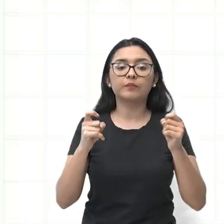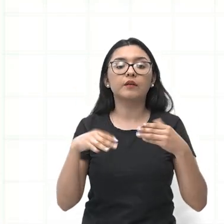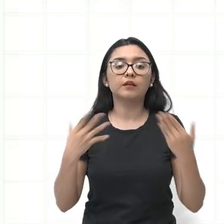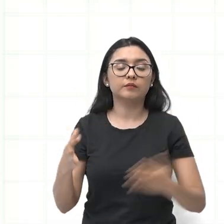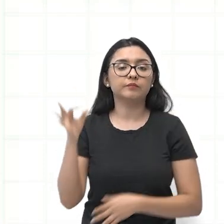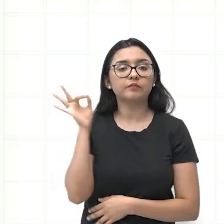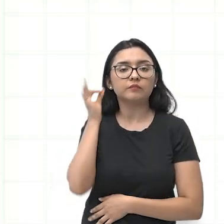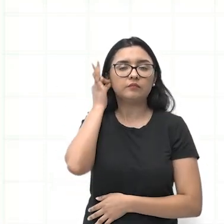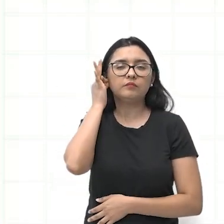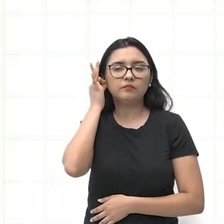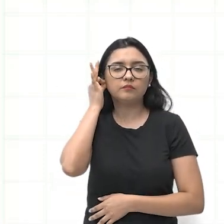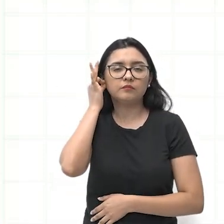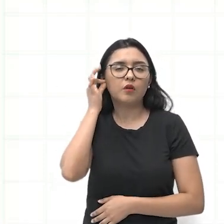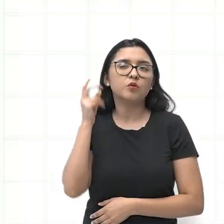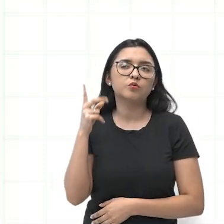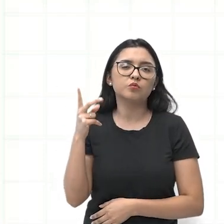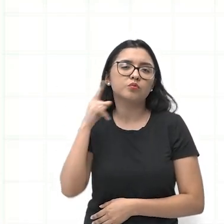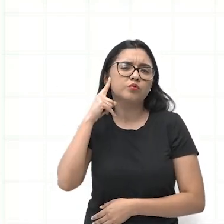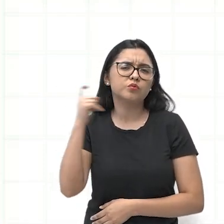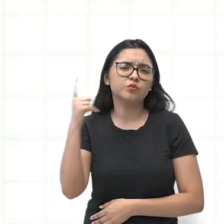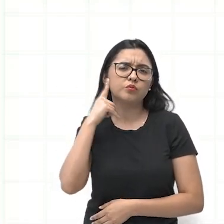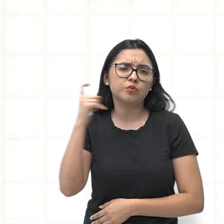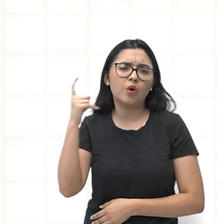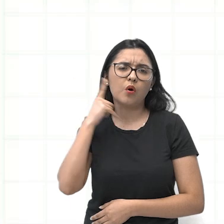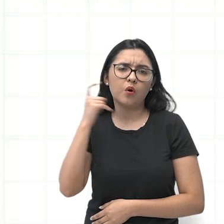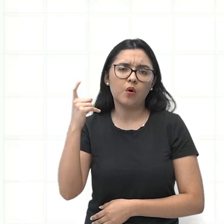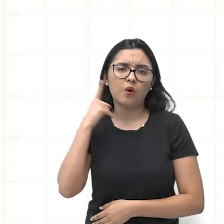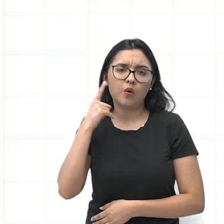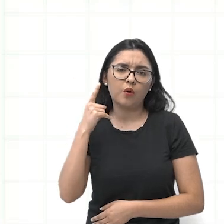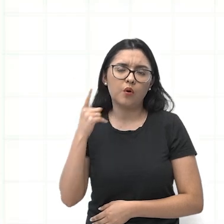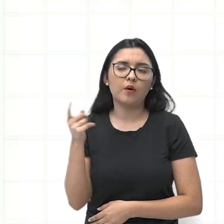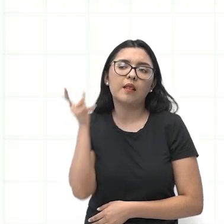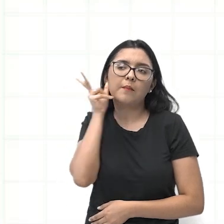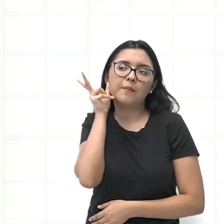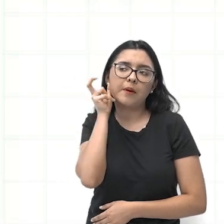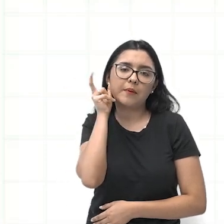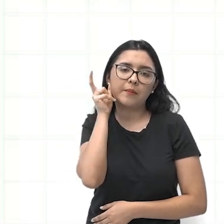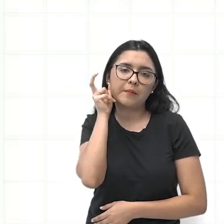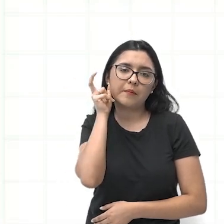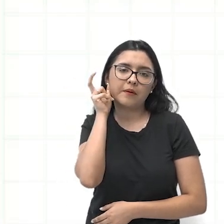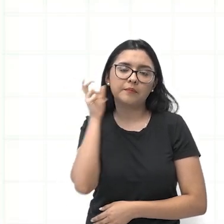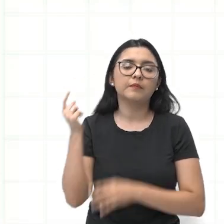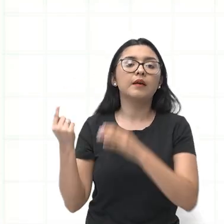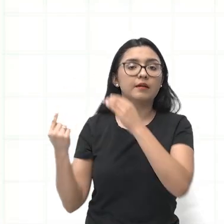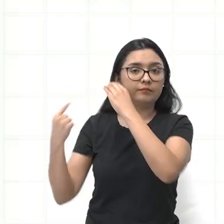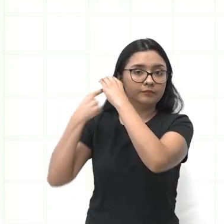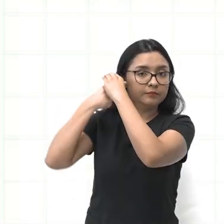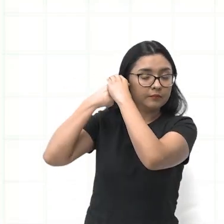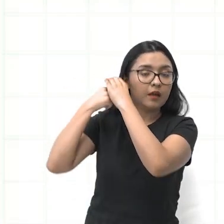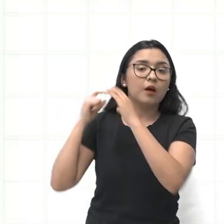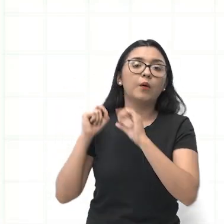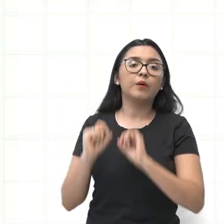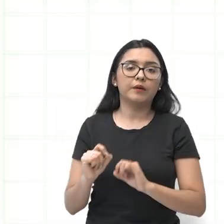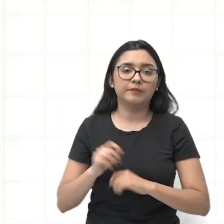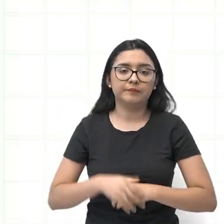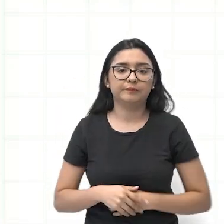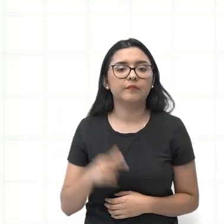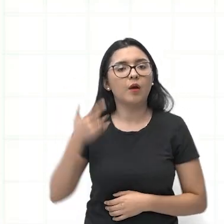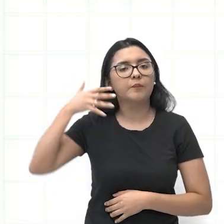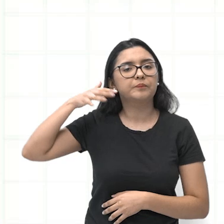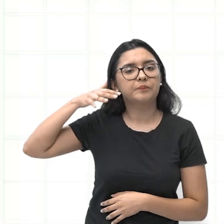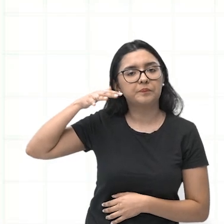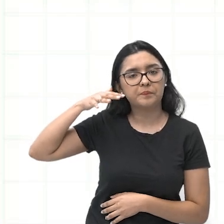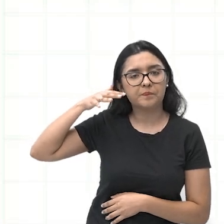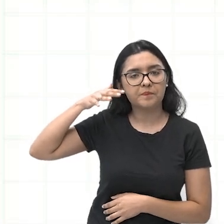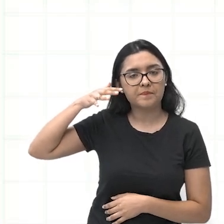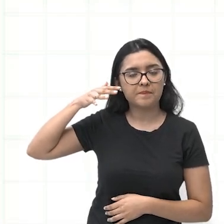fone emite o som, as ondas eletromagnéticas aqui do som, chega no seu tímpano, na